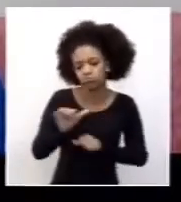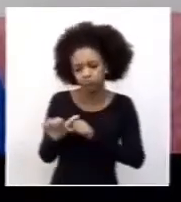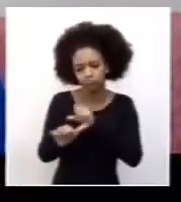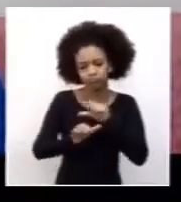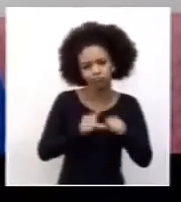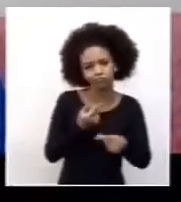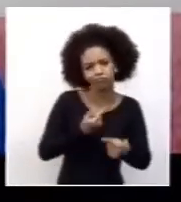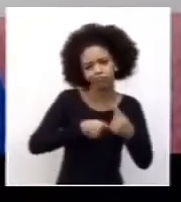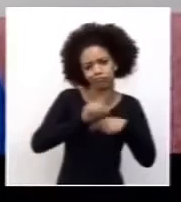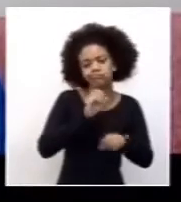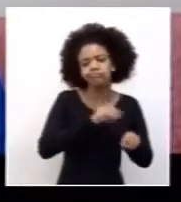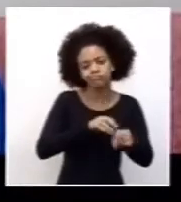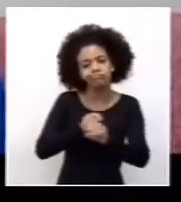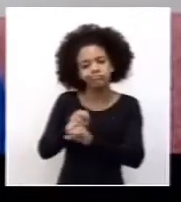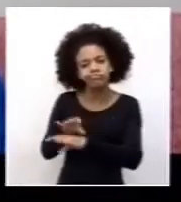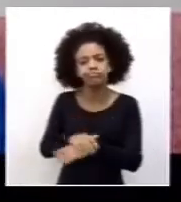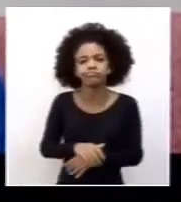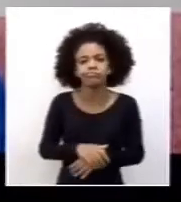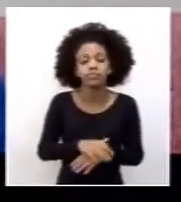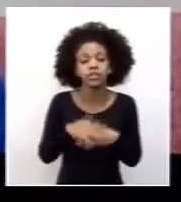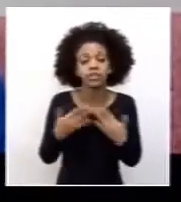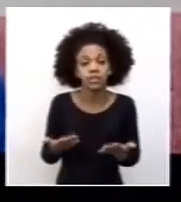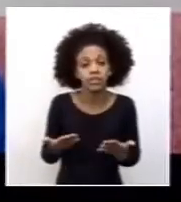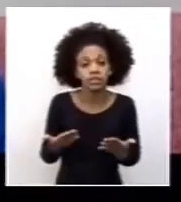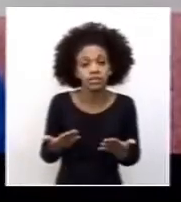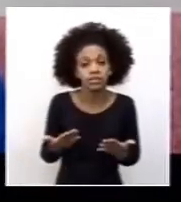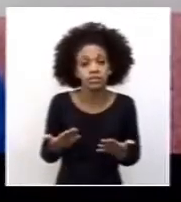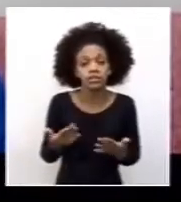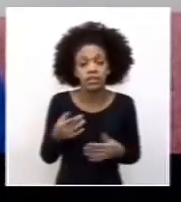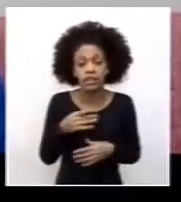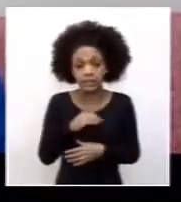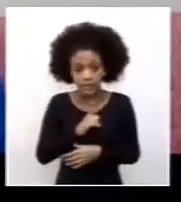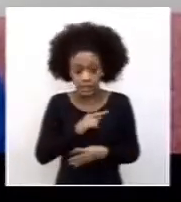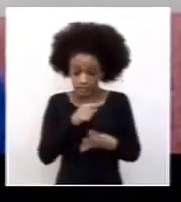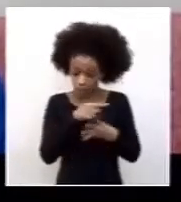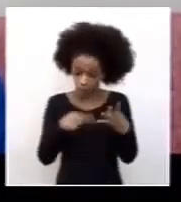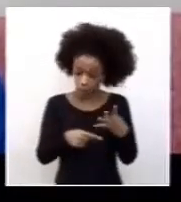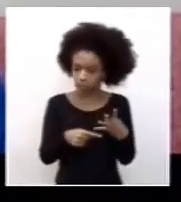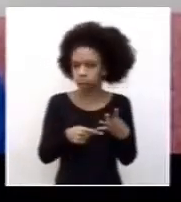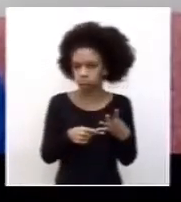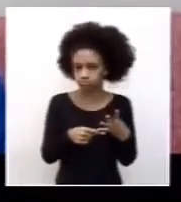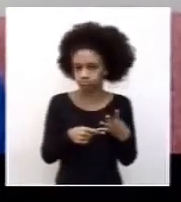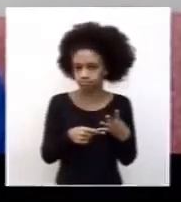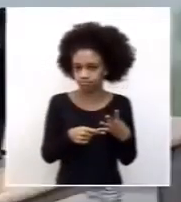num ambiente educacional, desde que ele tenha essas 4 dimensões.